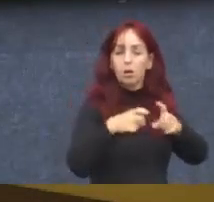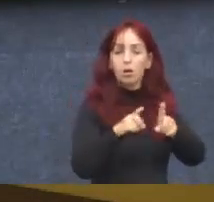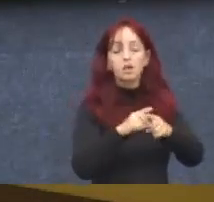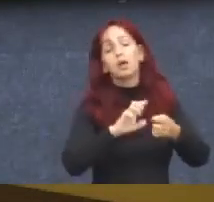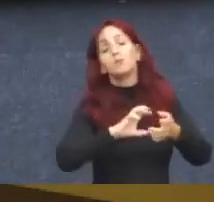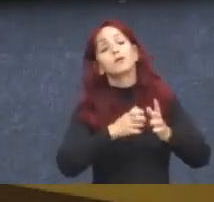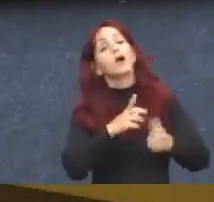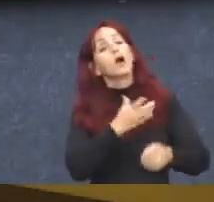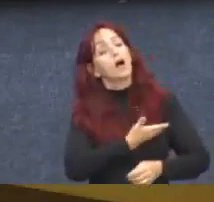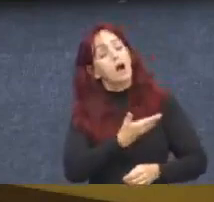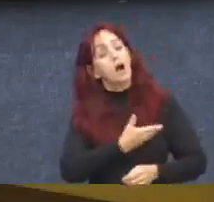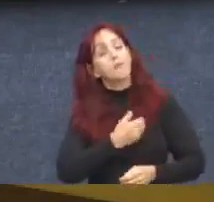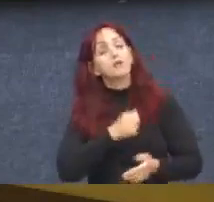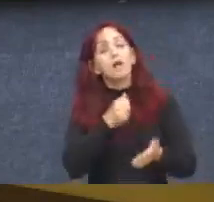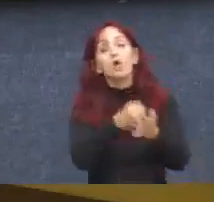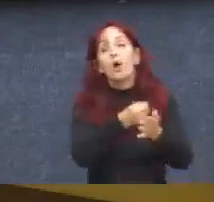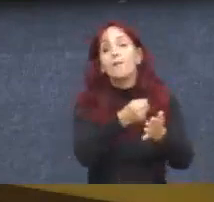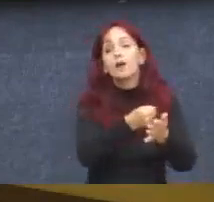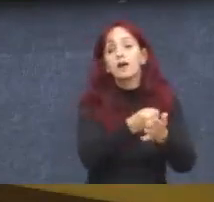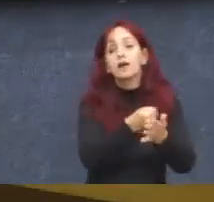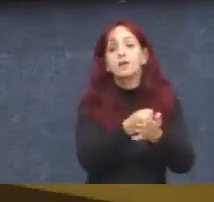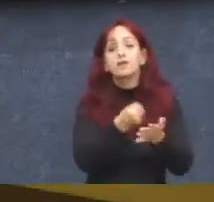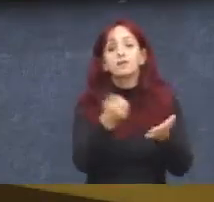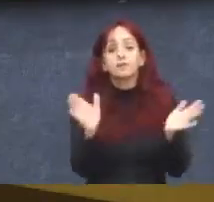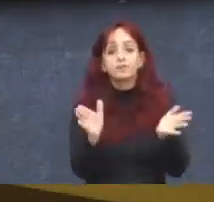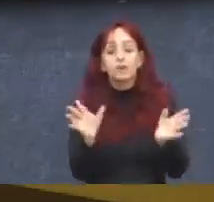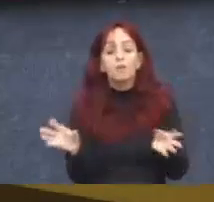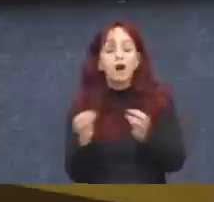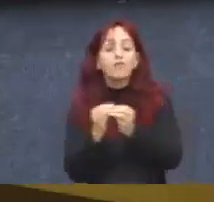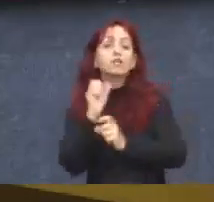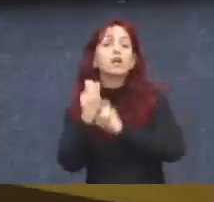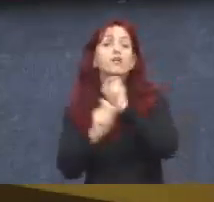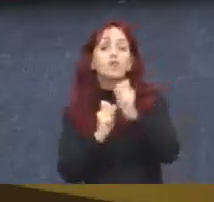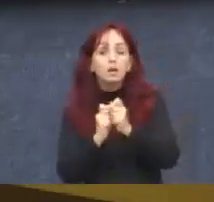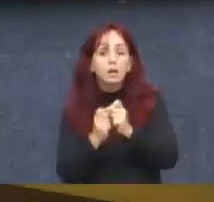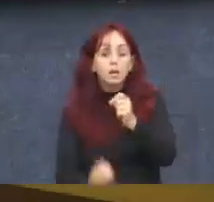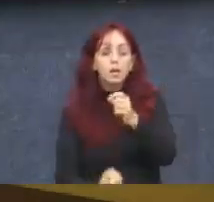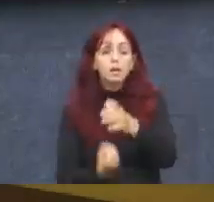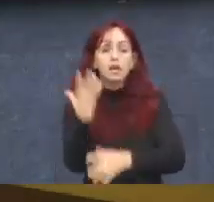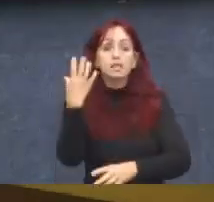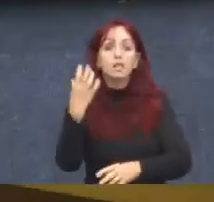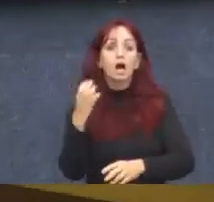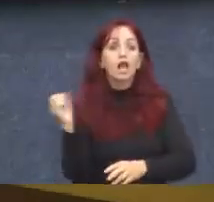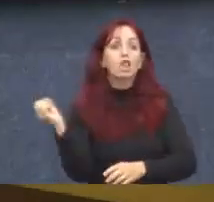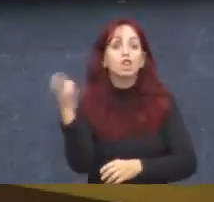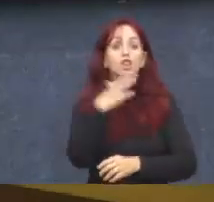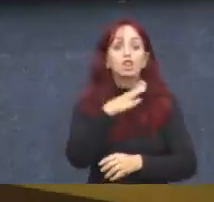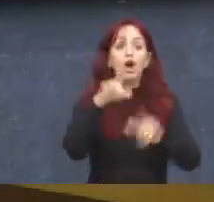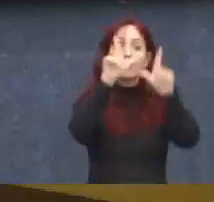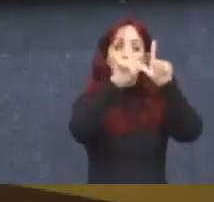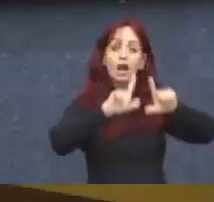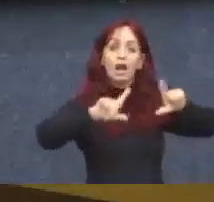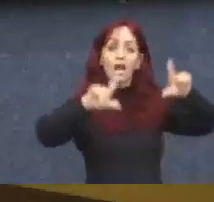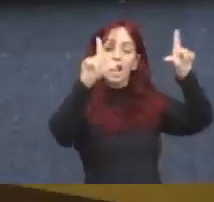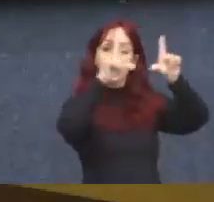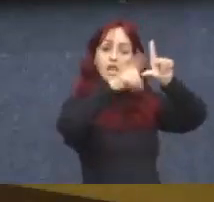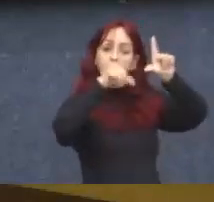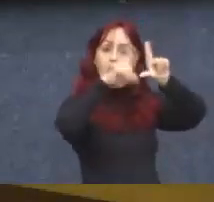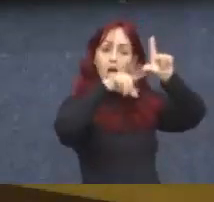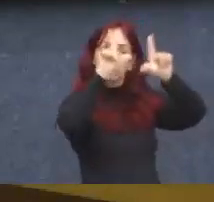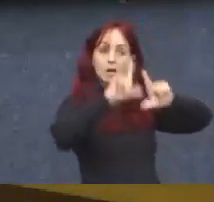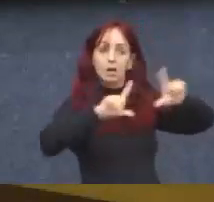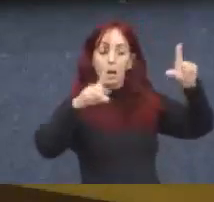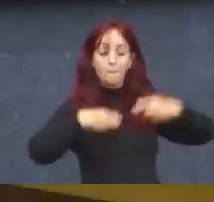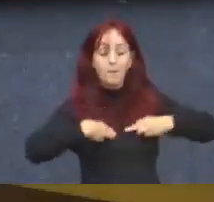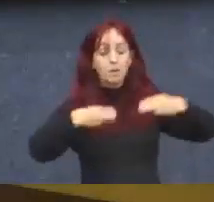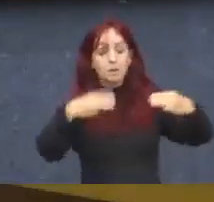cobrando pagamento de emendas. E, para fechar, foi inaugurado um novo letreiro do Ministério da Cultura.